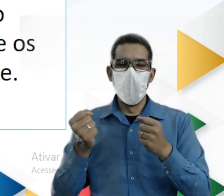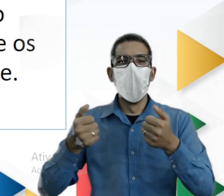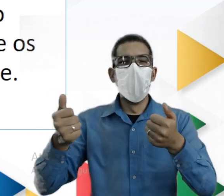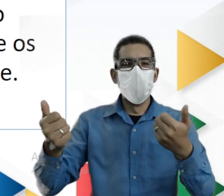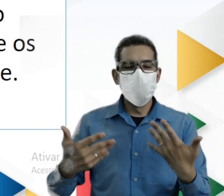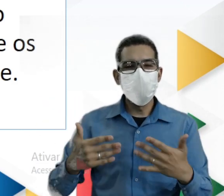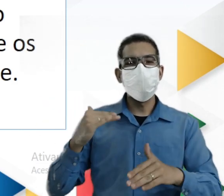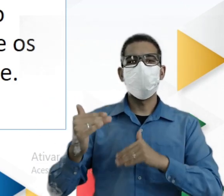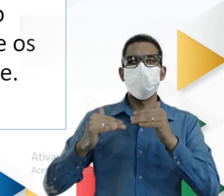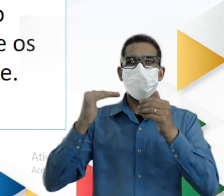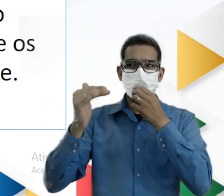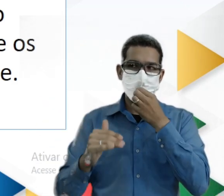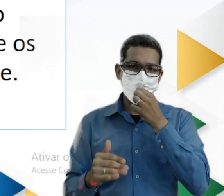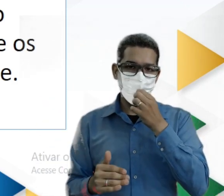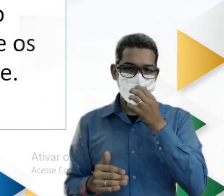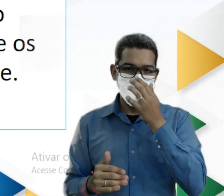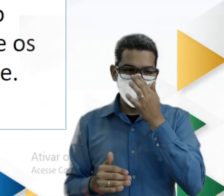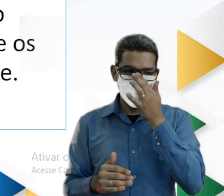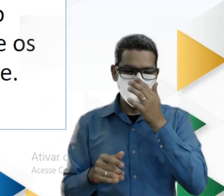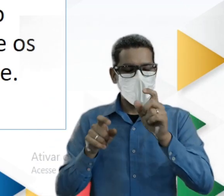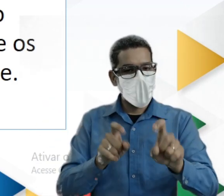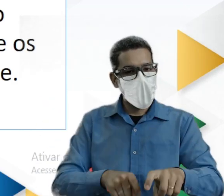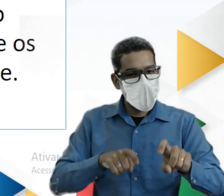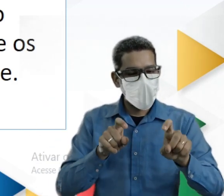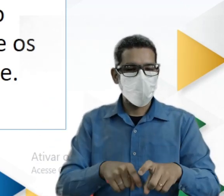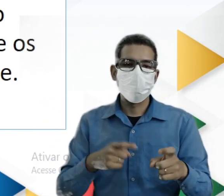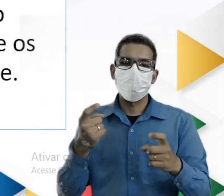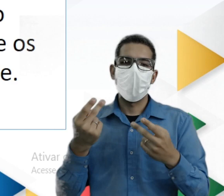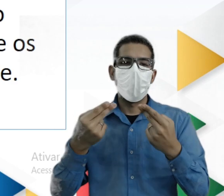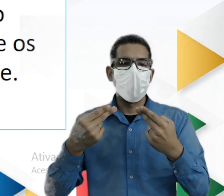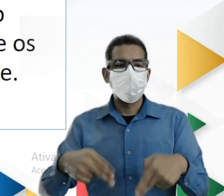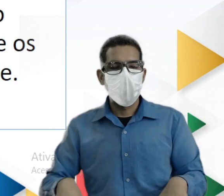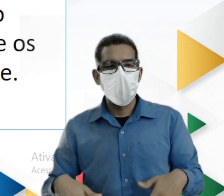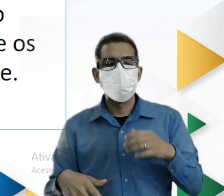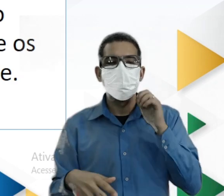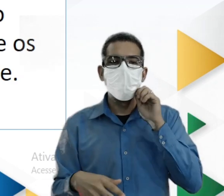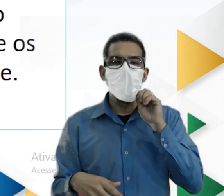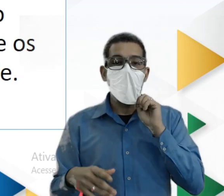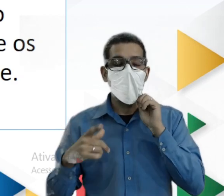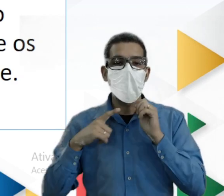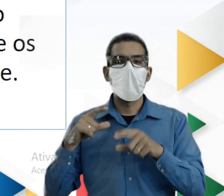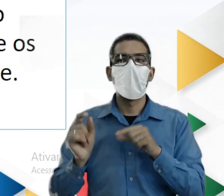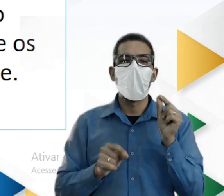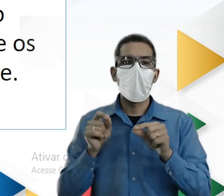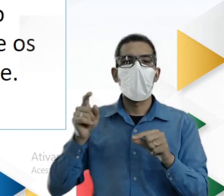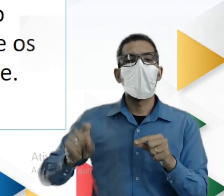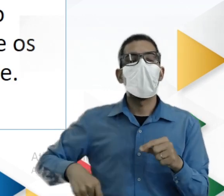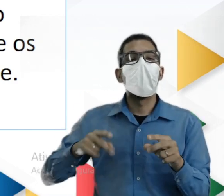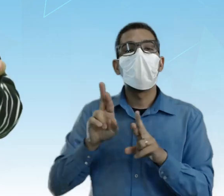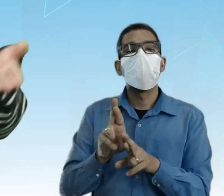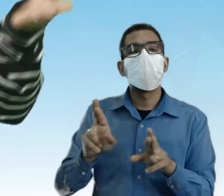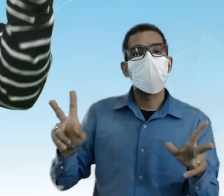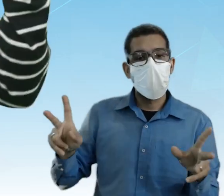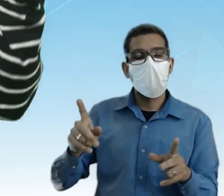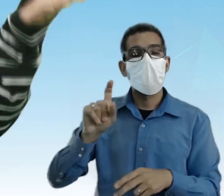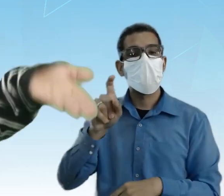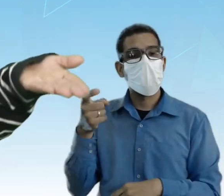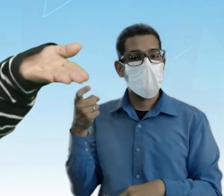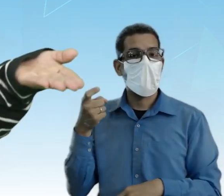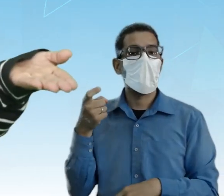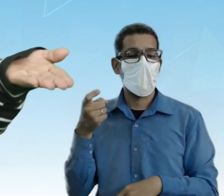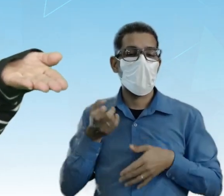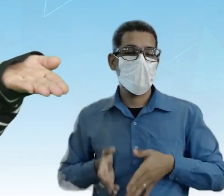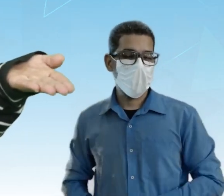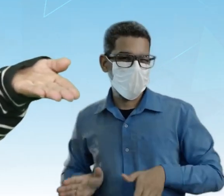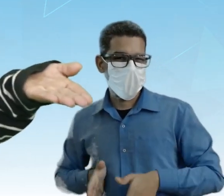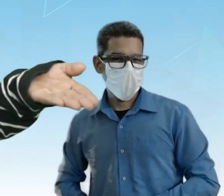esse crescimento vegetativo ou natural, que essa explosão explica, é a diferença entre o índice de taxa de